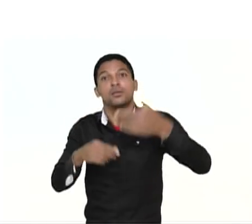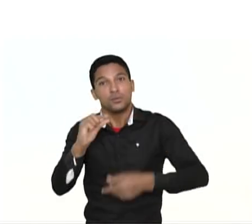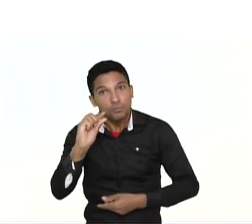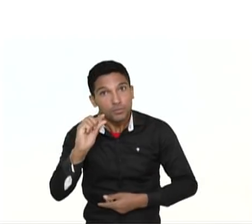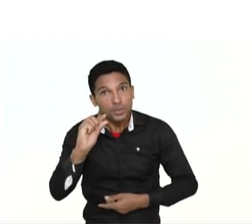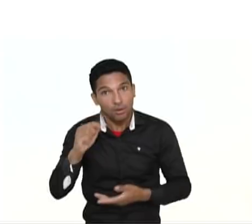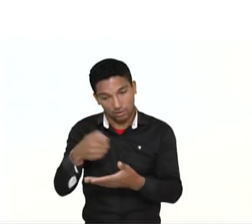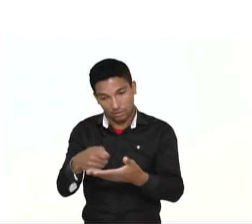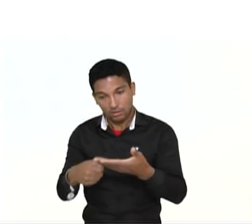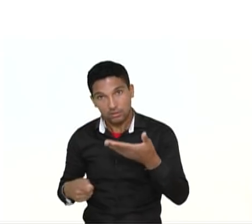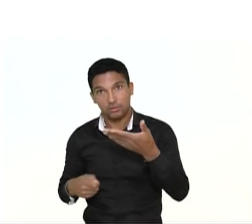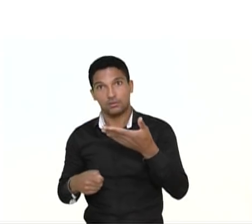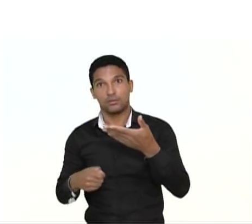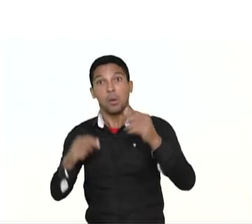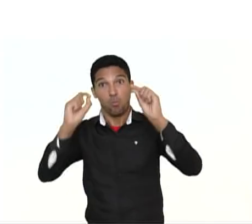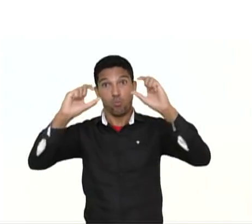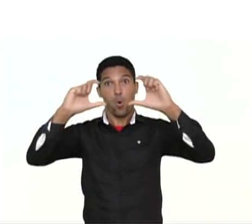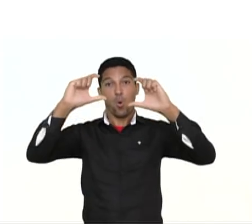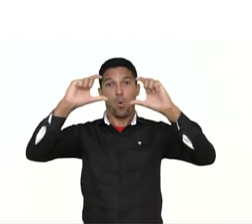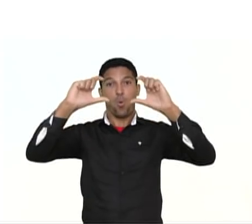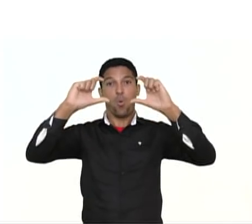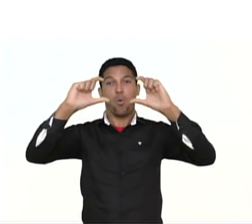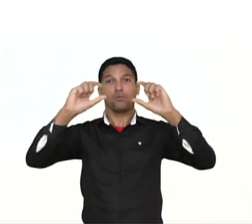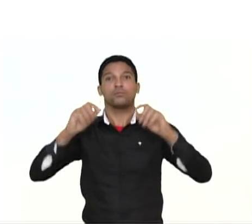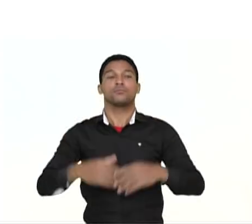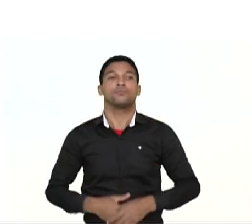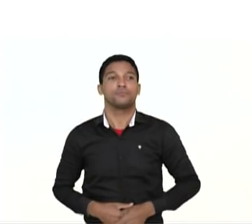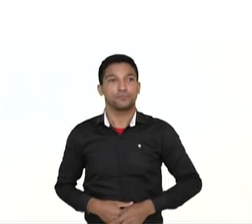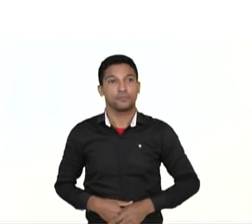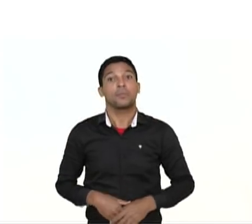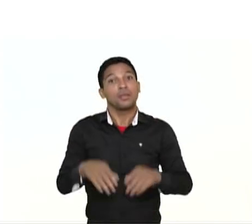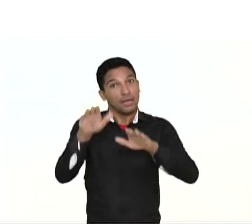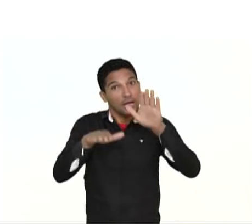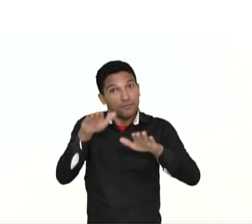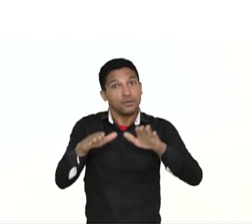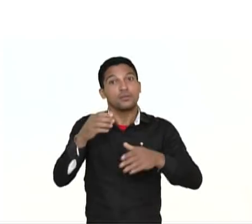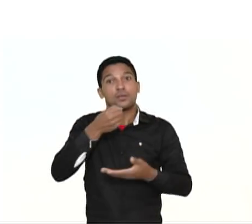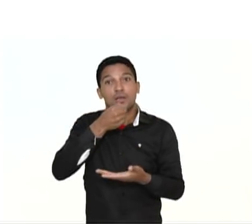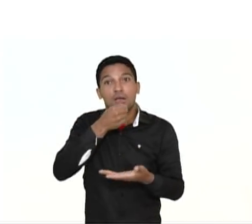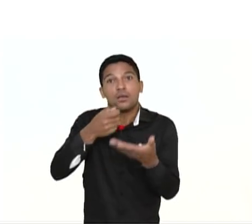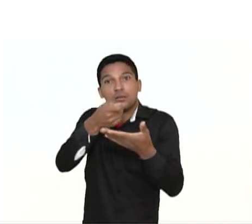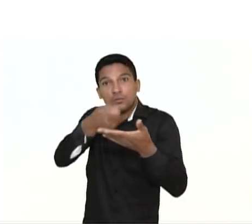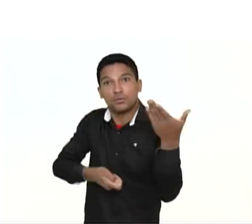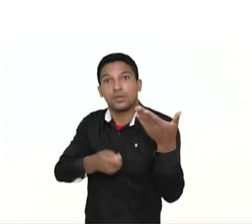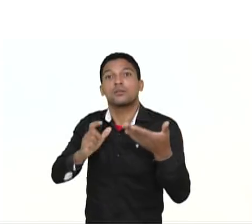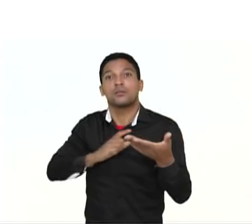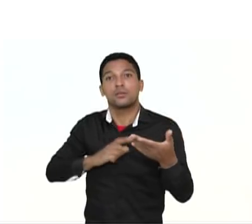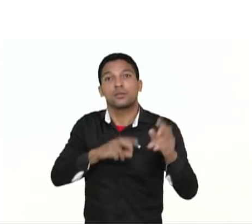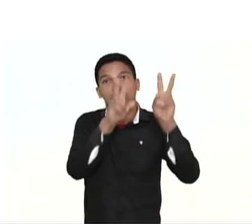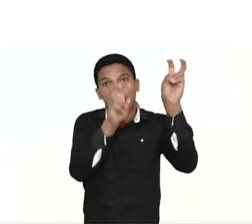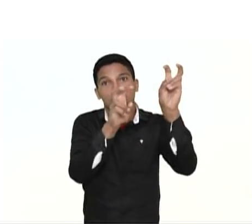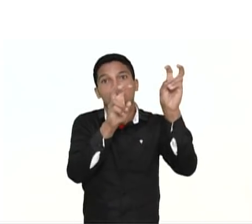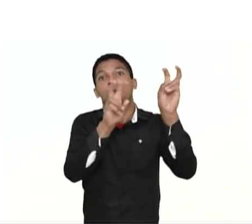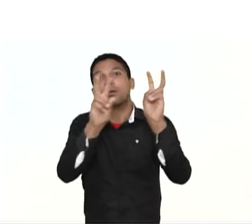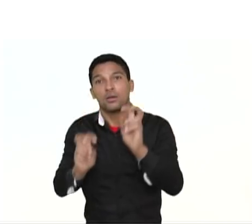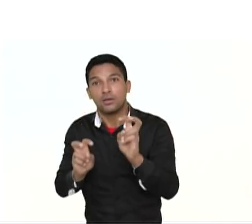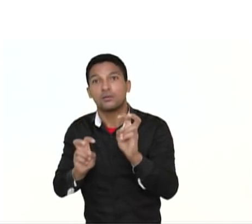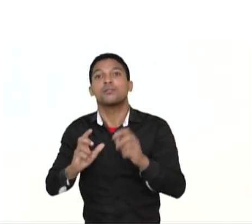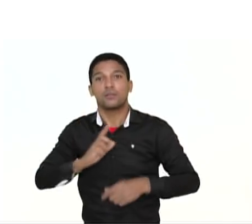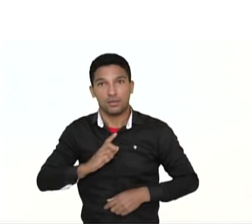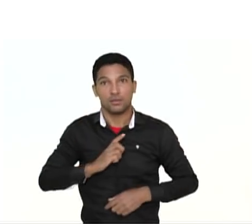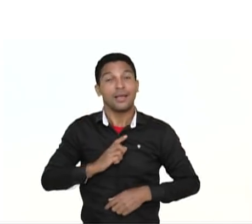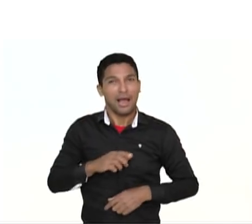tá? Às vezes nós temos a presença de um subtítulo, às vezes não. Nessa reportagem nós não temos subtítulo, nós só temos o título